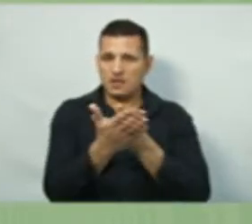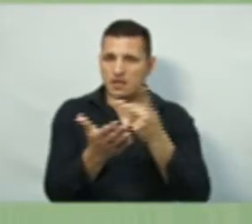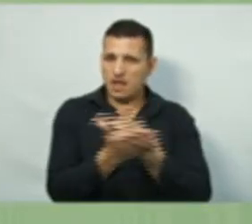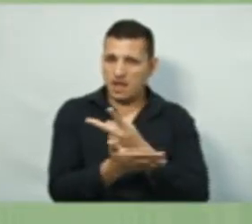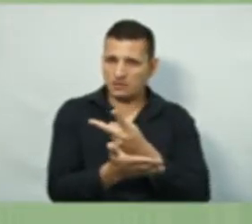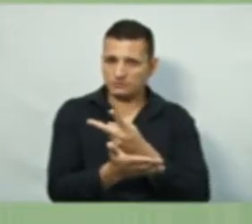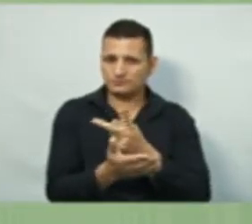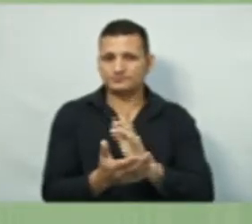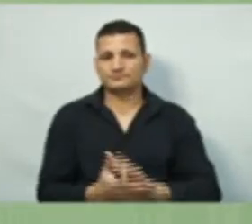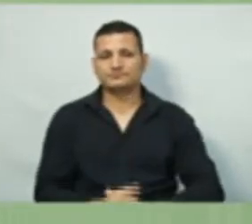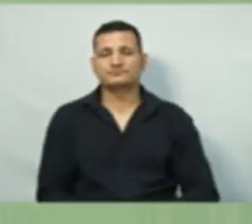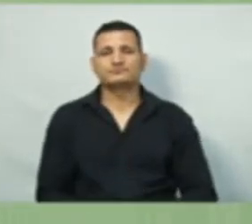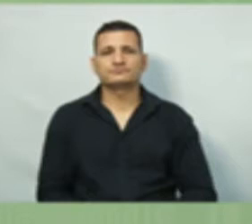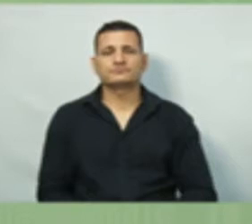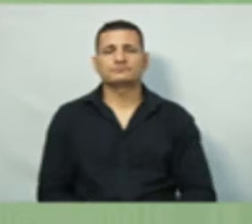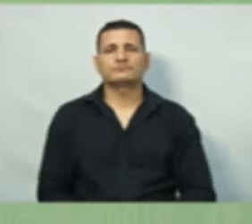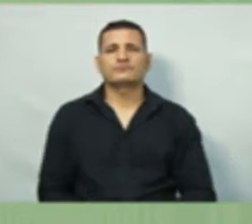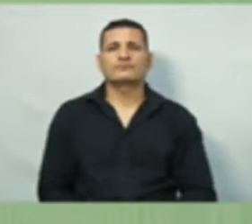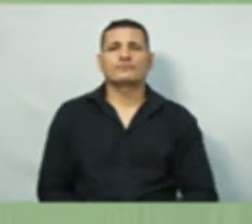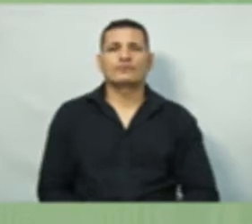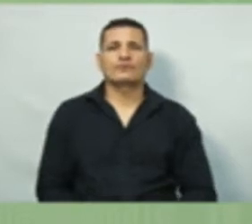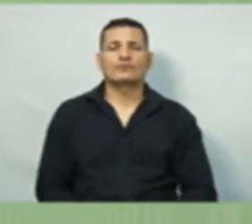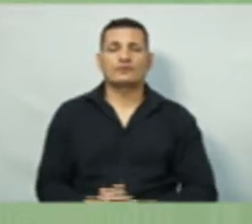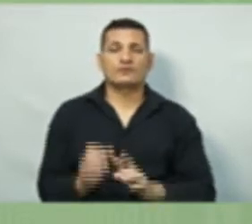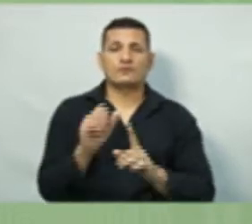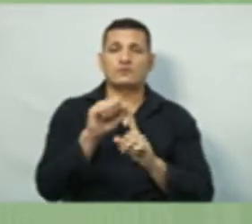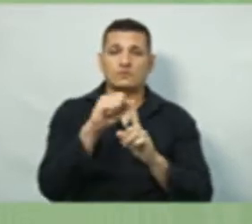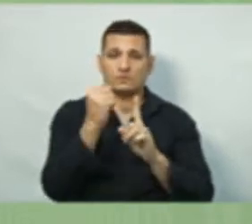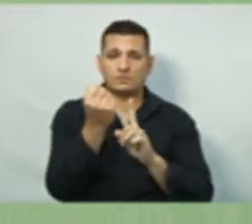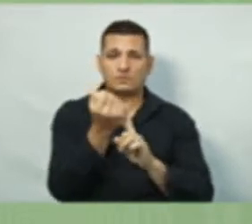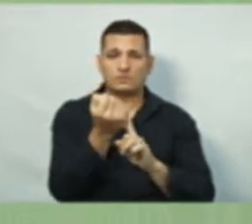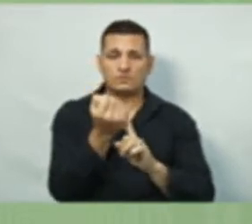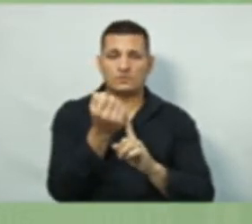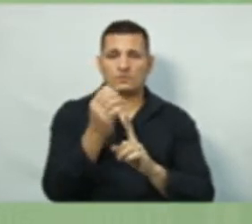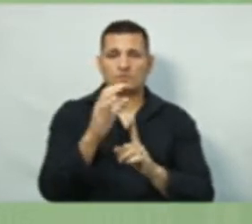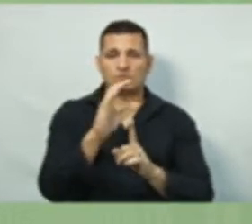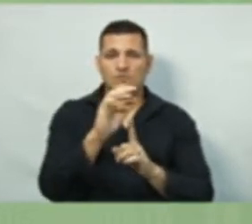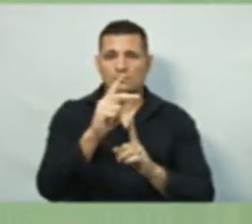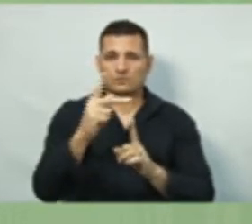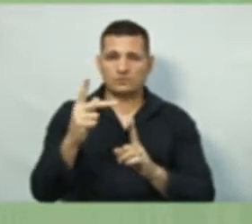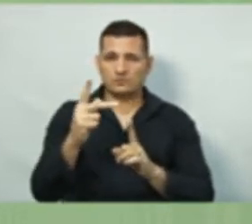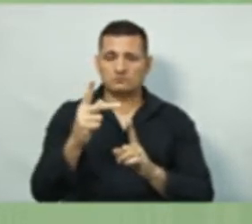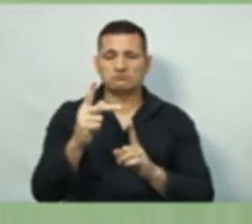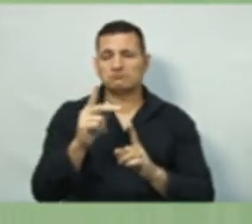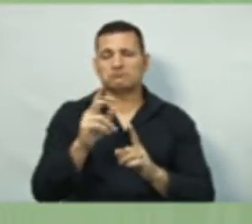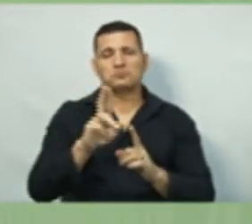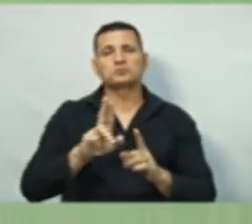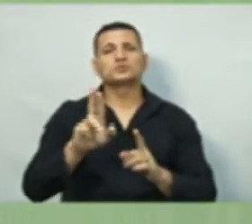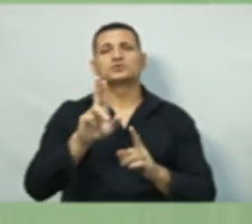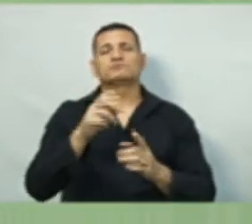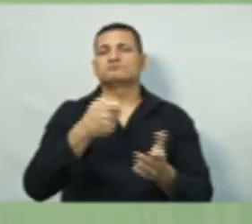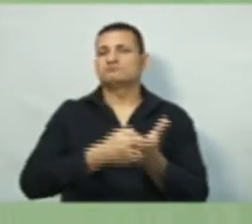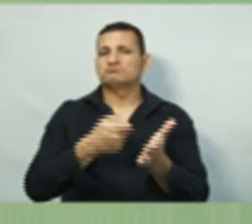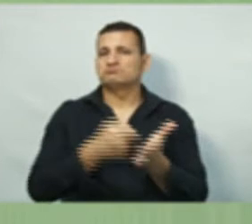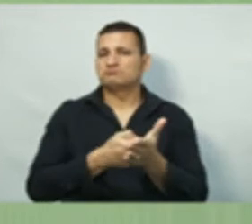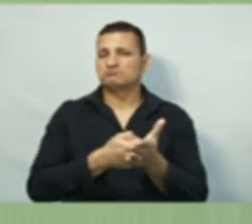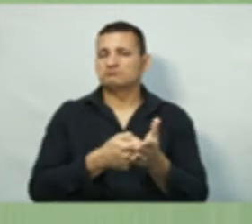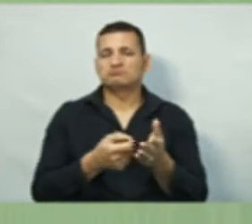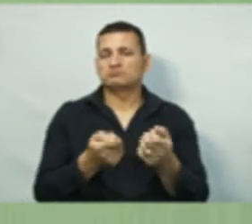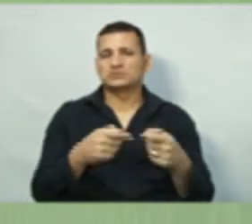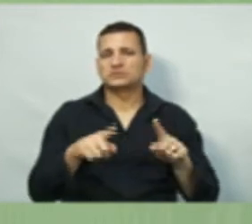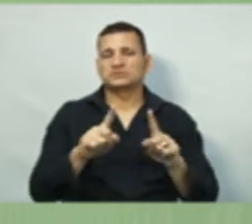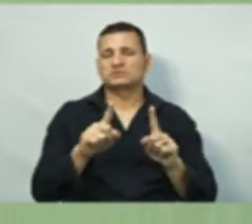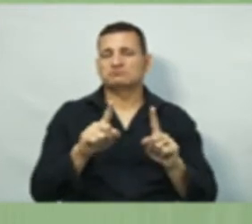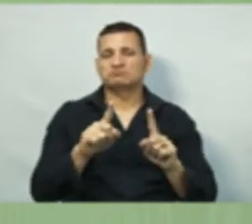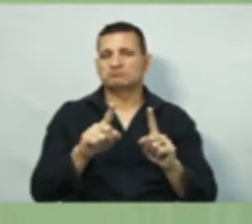sociedades cooperativas, não é obrigatório o uso da expressão cooperativa na sua